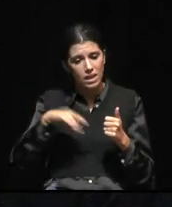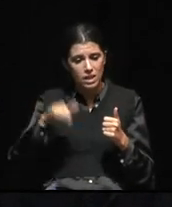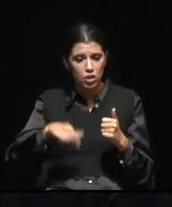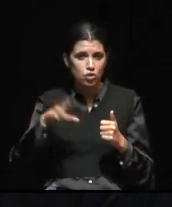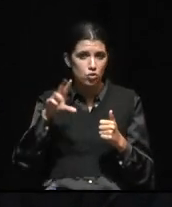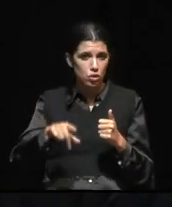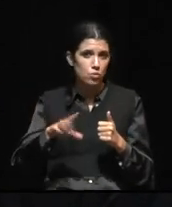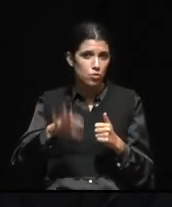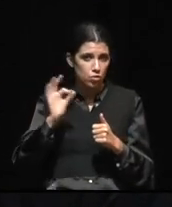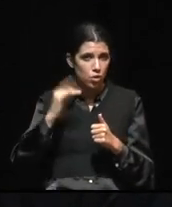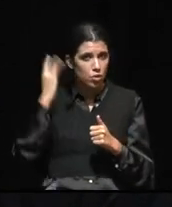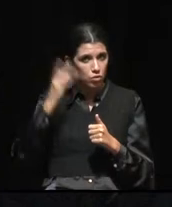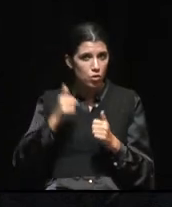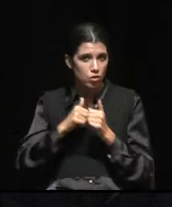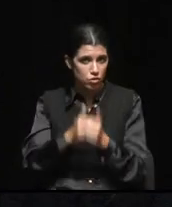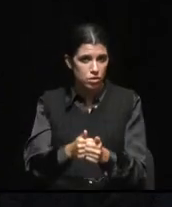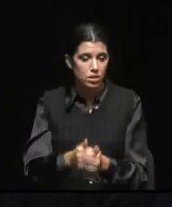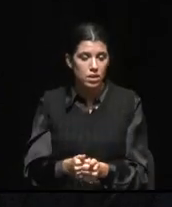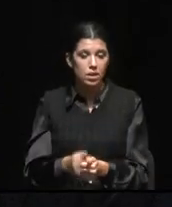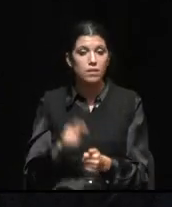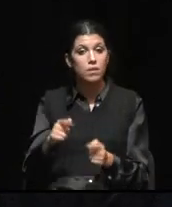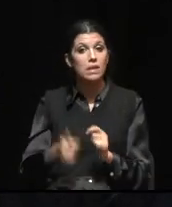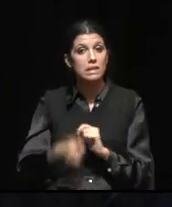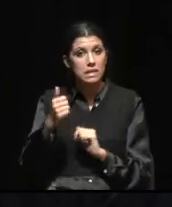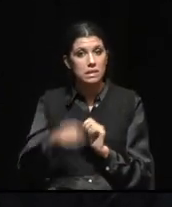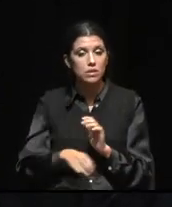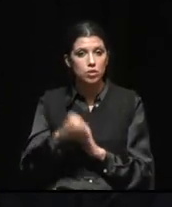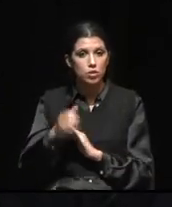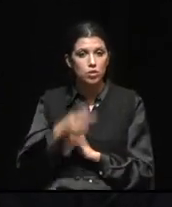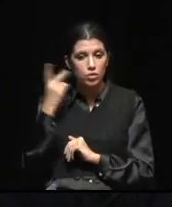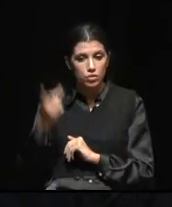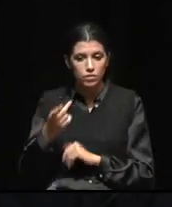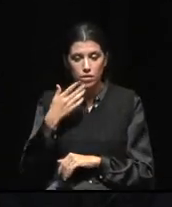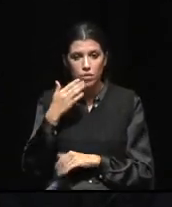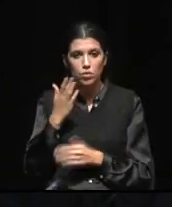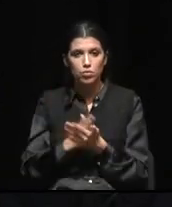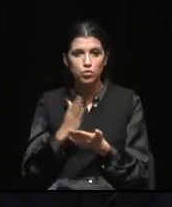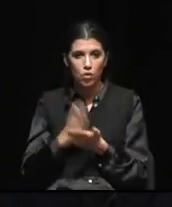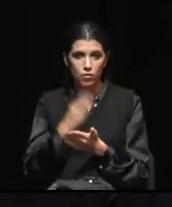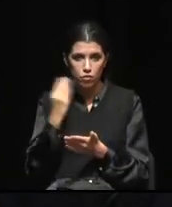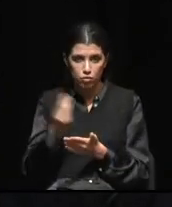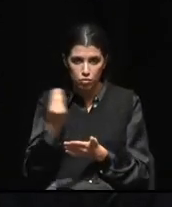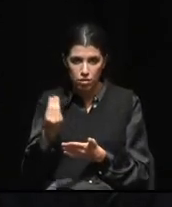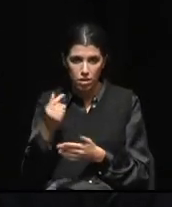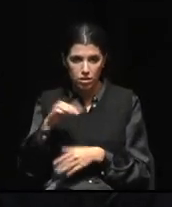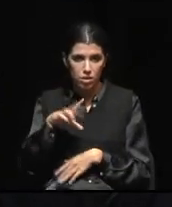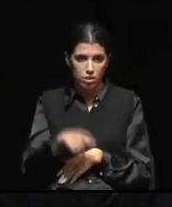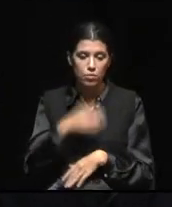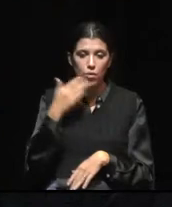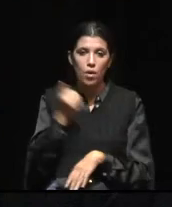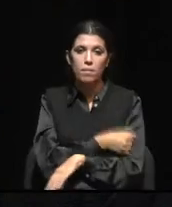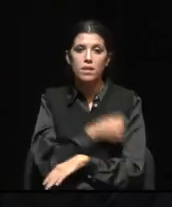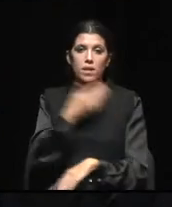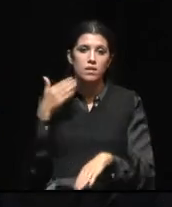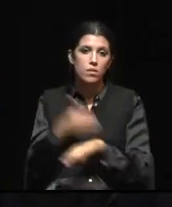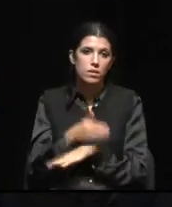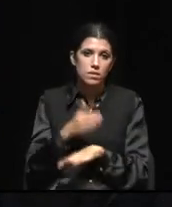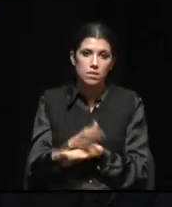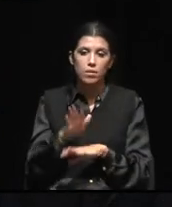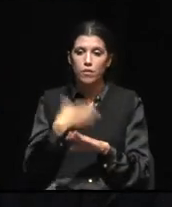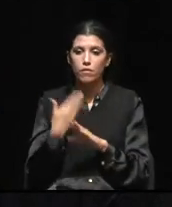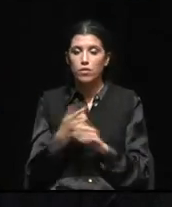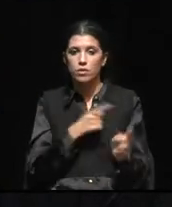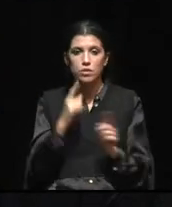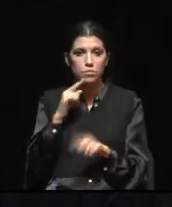também por isso apresentamos esta recomendação pela melhoria das condições de vida dos Estudantes em Lisboa seja na hab S acessível seja no reforço dos transportes